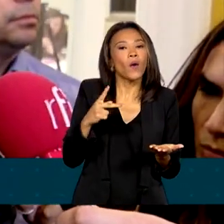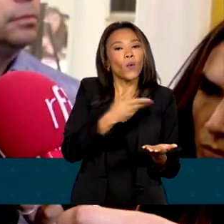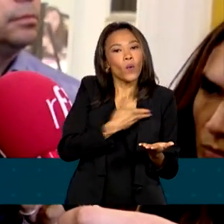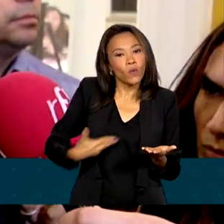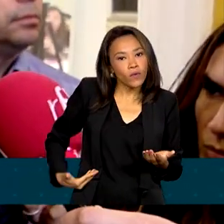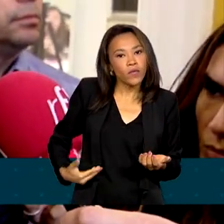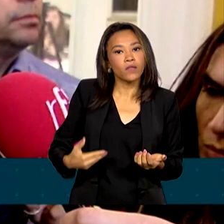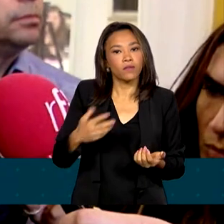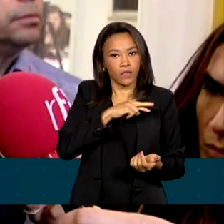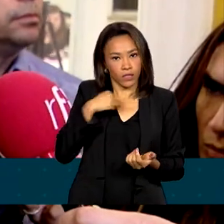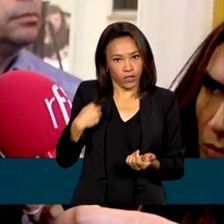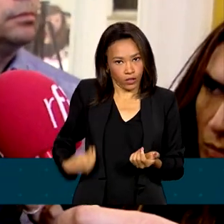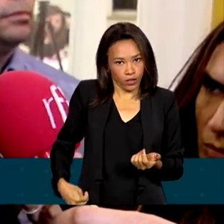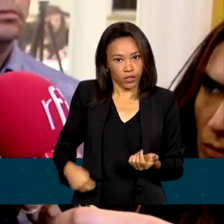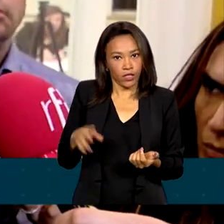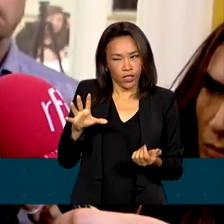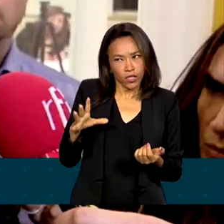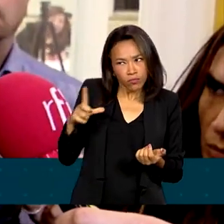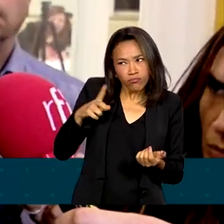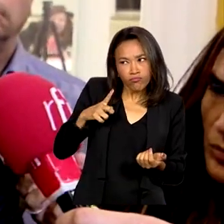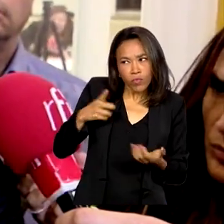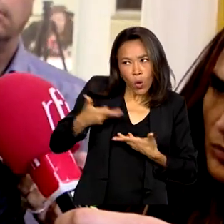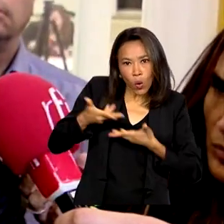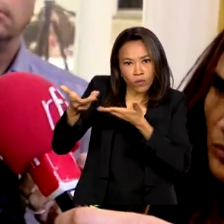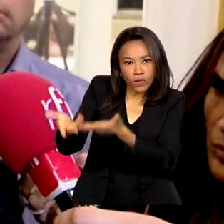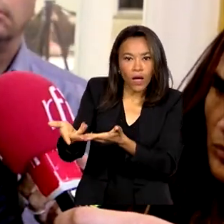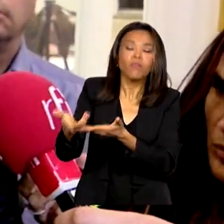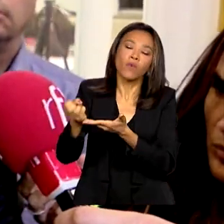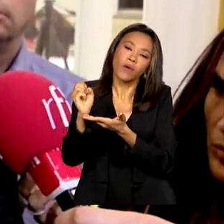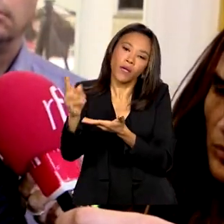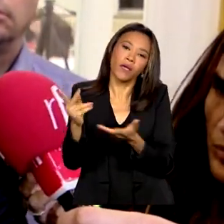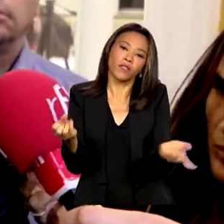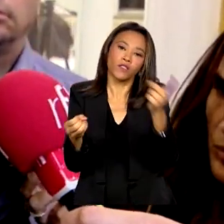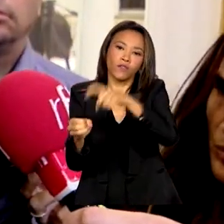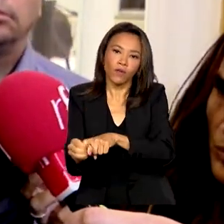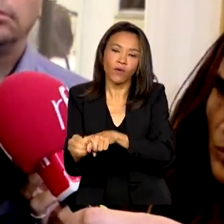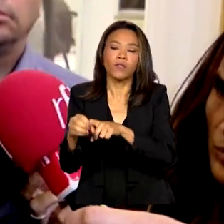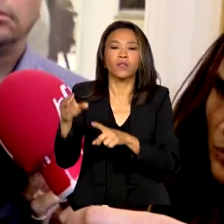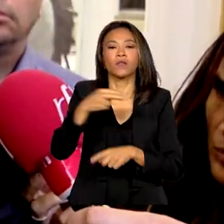eles tiverem a disponibilidade na agenda deles, nos convidar, nós voltaremos e daremos sequência a essas boas relações.